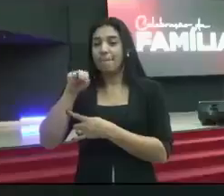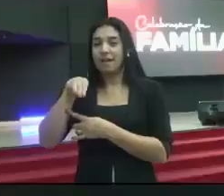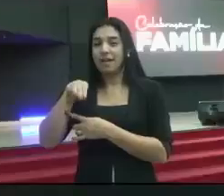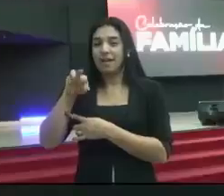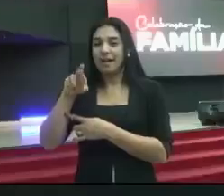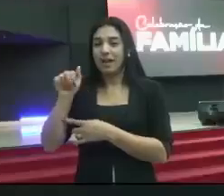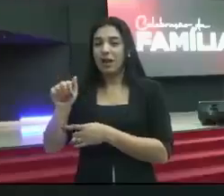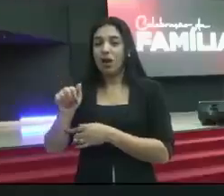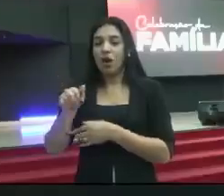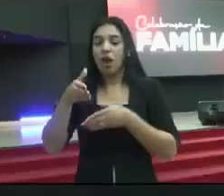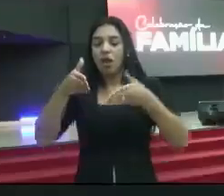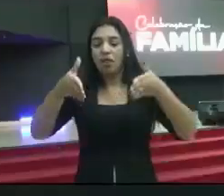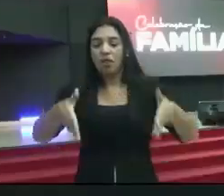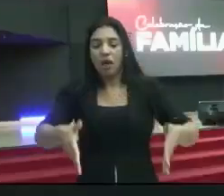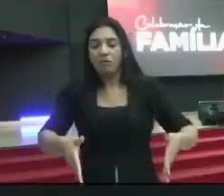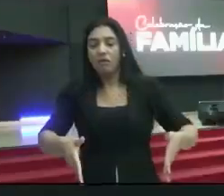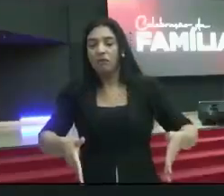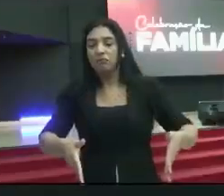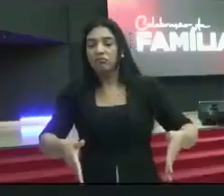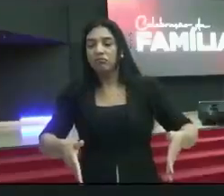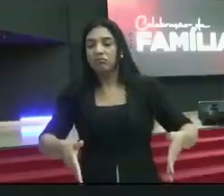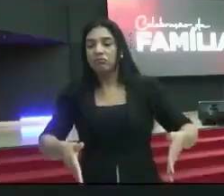foi que quando o corpo dela estava ali,